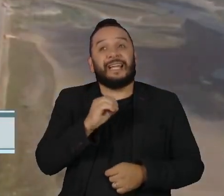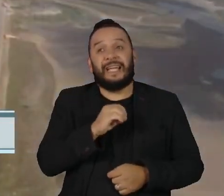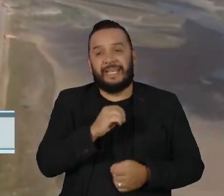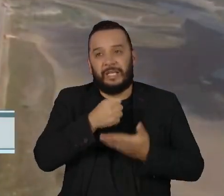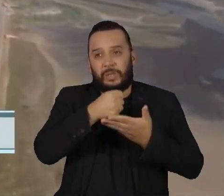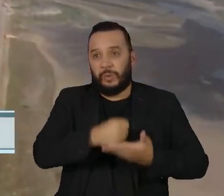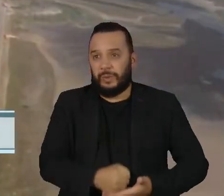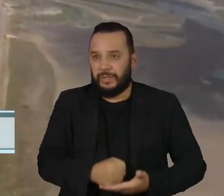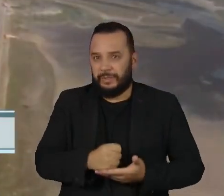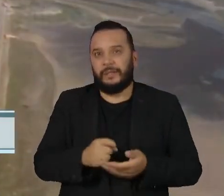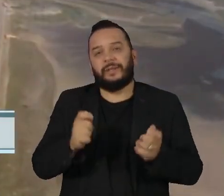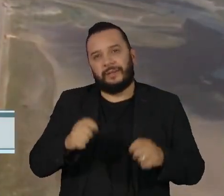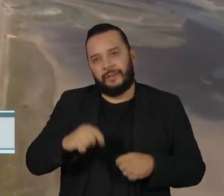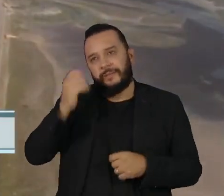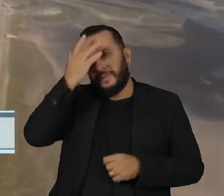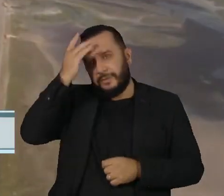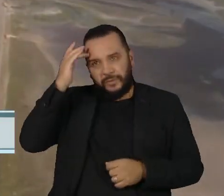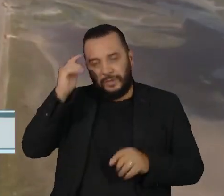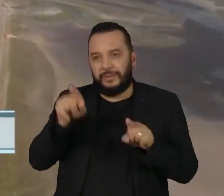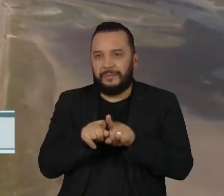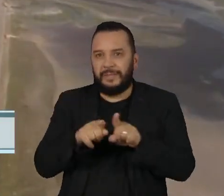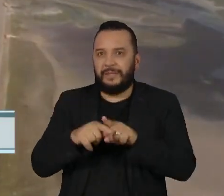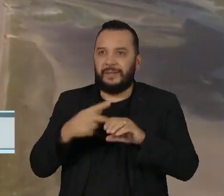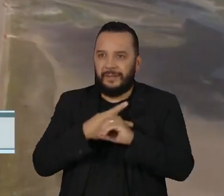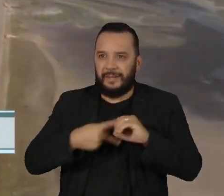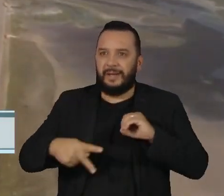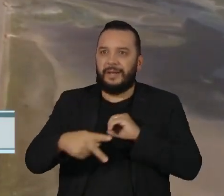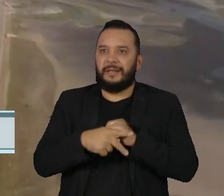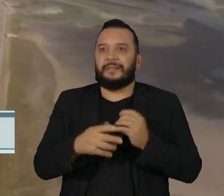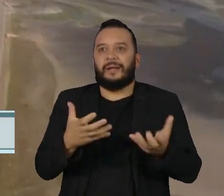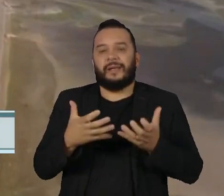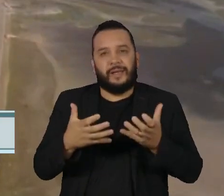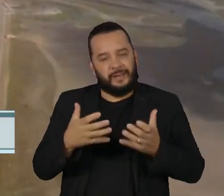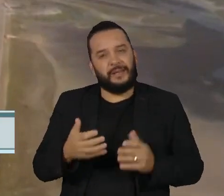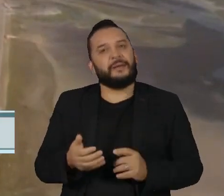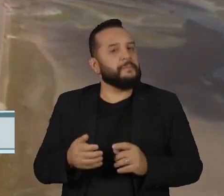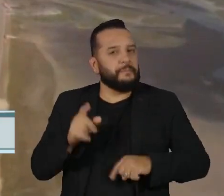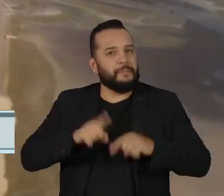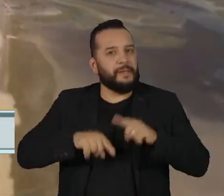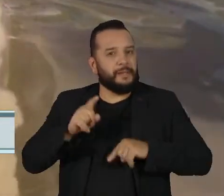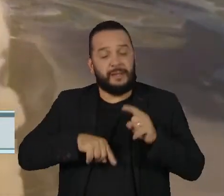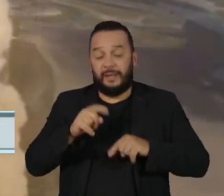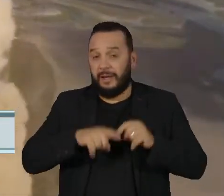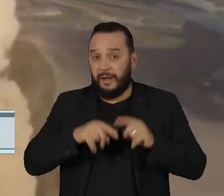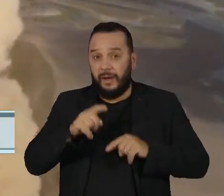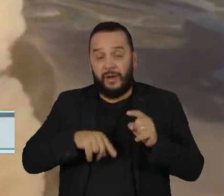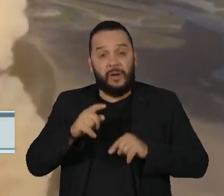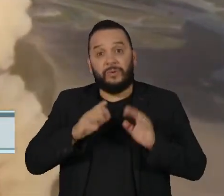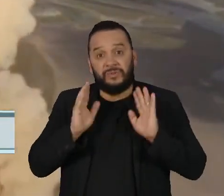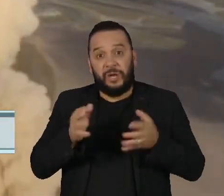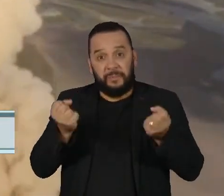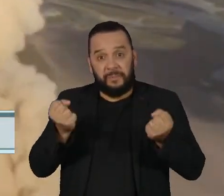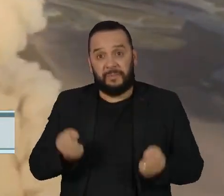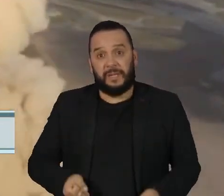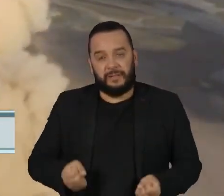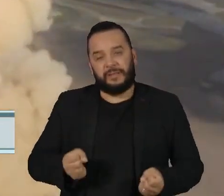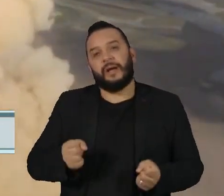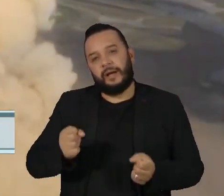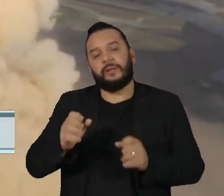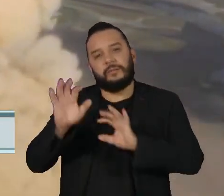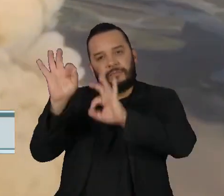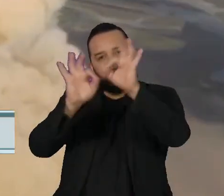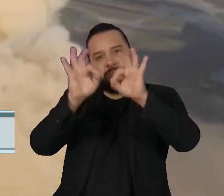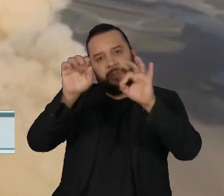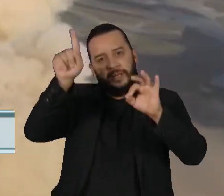de pessoas, a NASA quer mandar equipamentos pesados para montar uma base fixa na Lua. Os motores funcionam